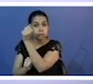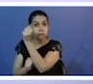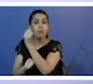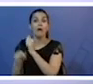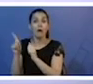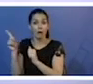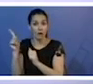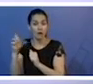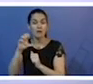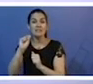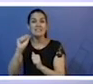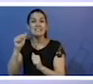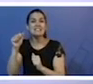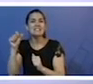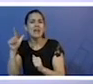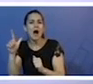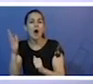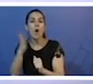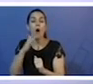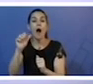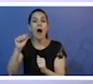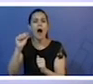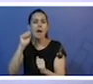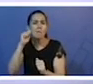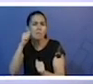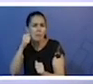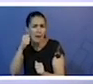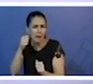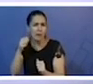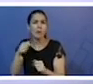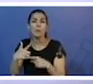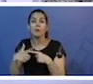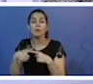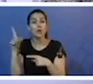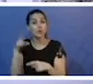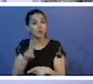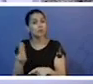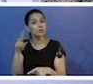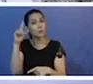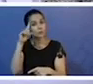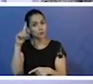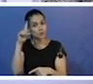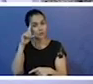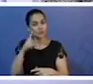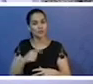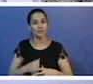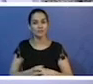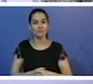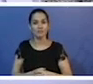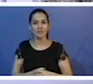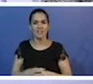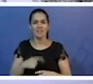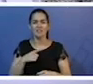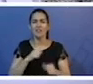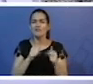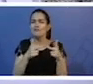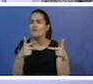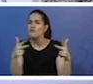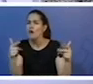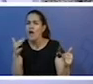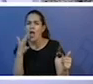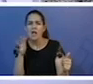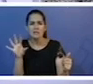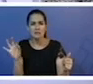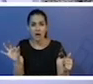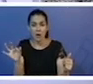sal amargo. E a gente tem outros sais também que usamos no dia a dia. Como diversos sais do nosso dia a dia